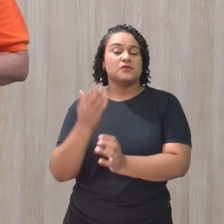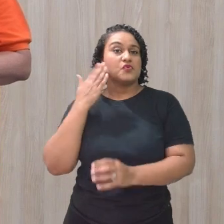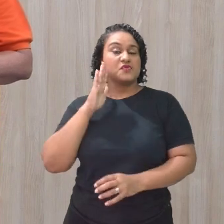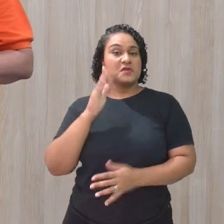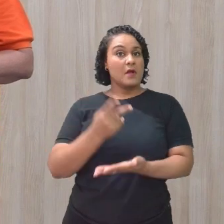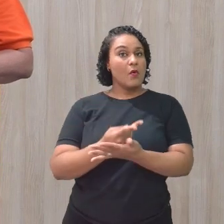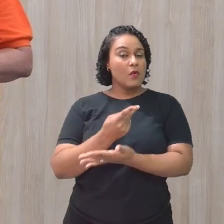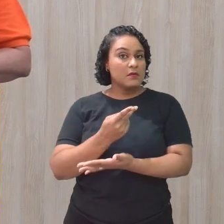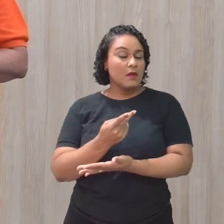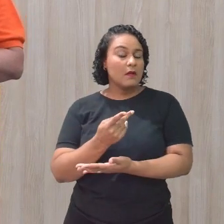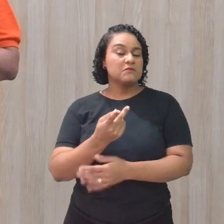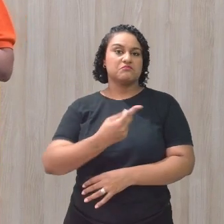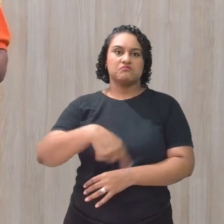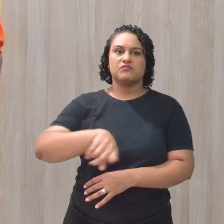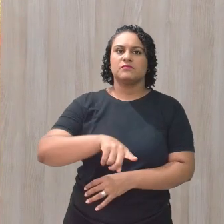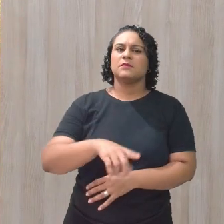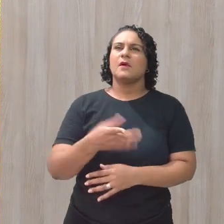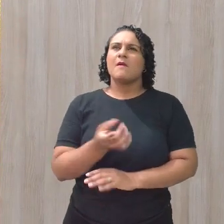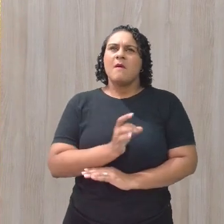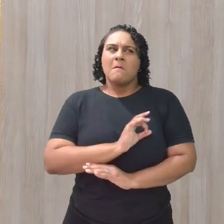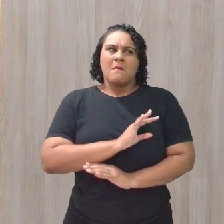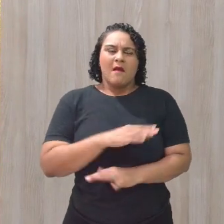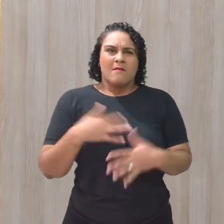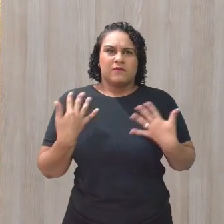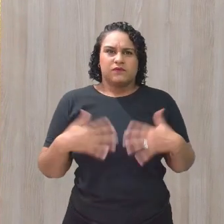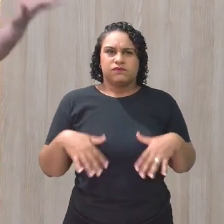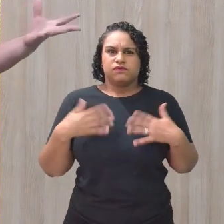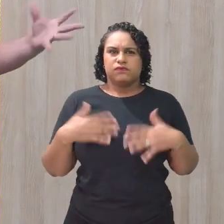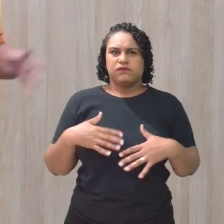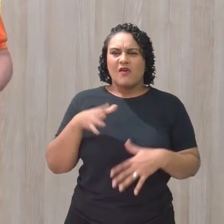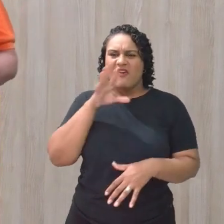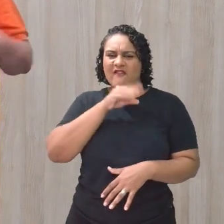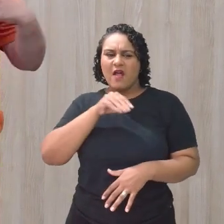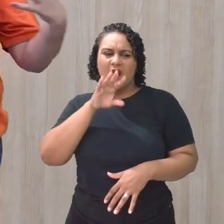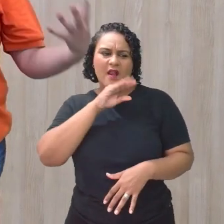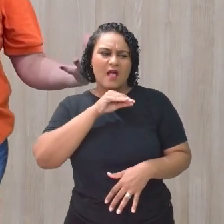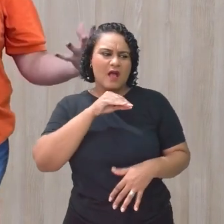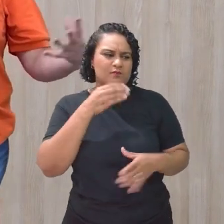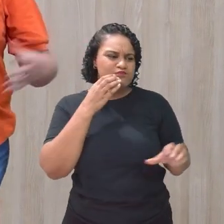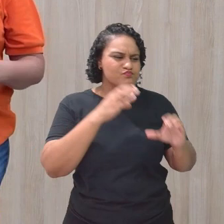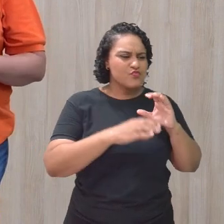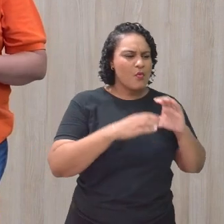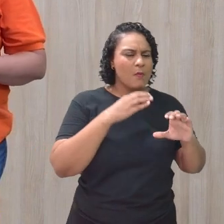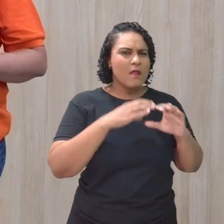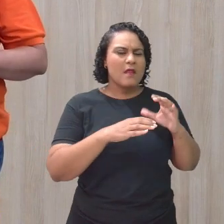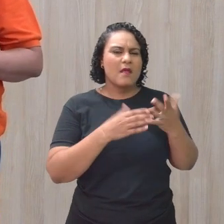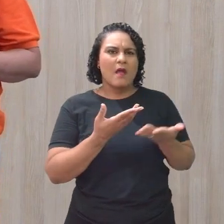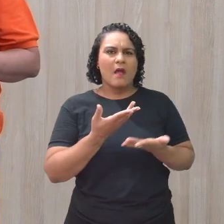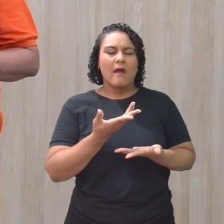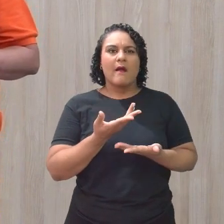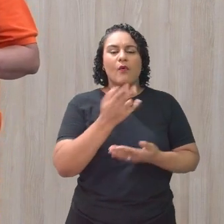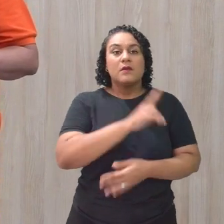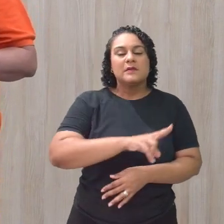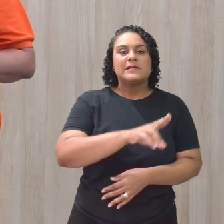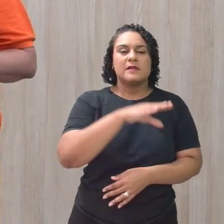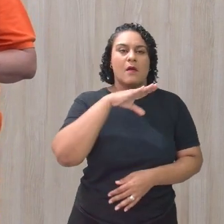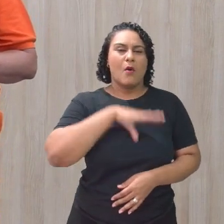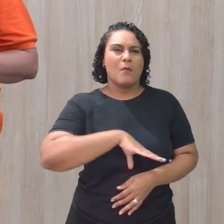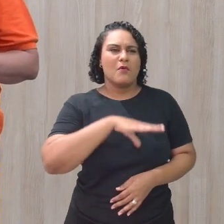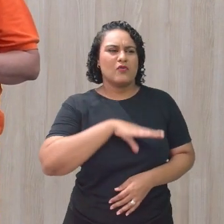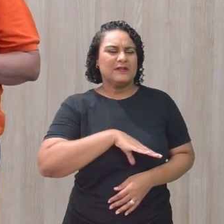com vocês. Aquele medo, não é, de abrir a boca e se expressar, falar a língua portuguesa. Será que eu vou